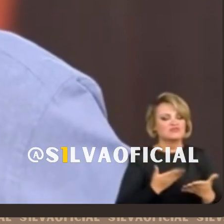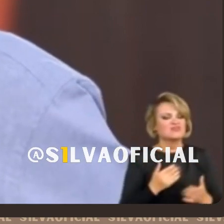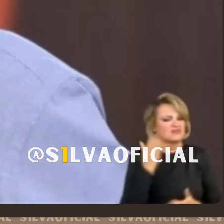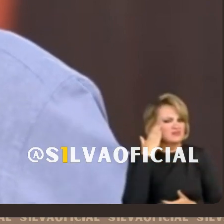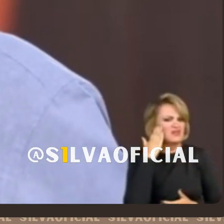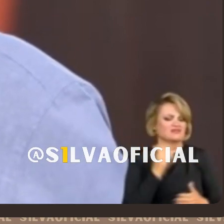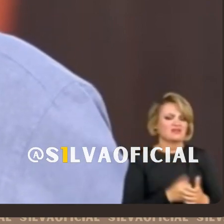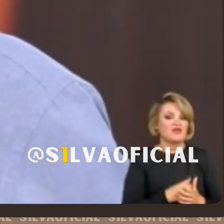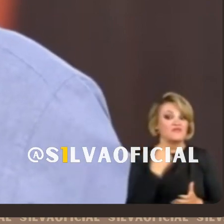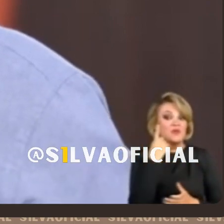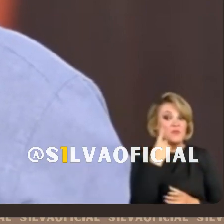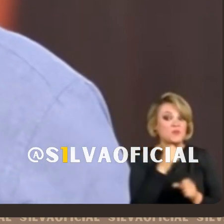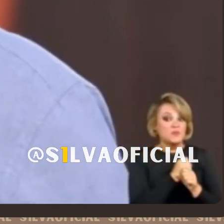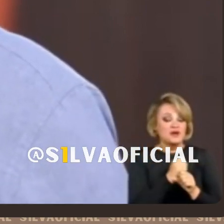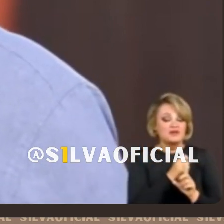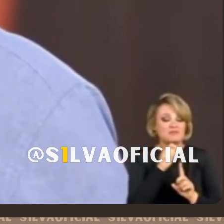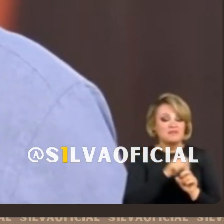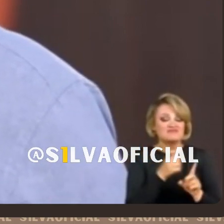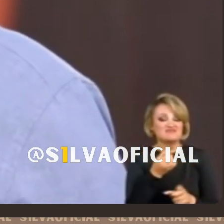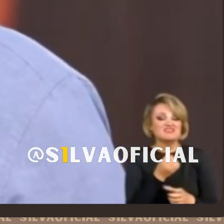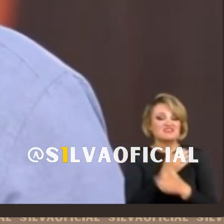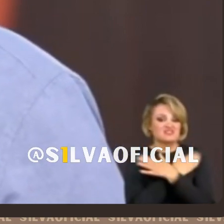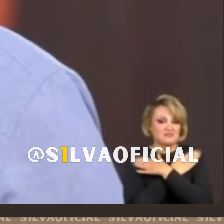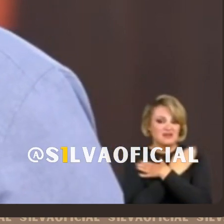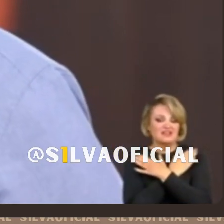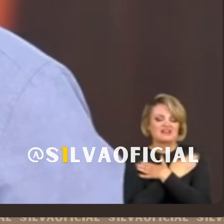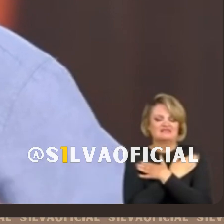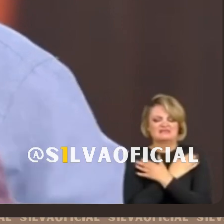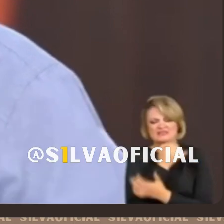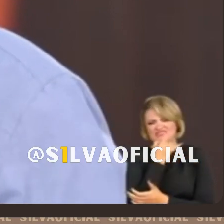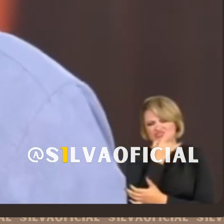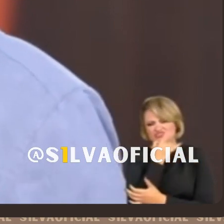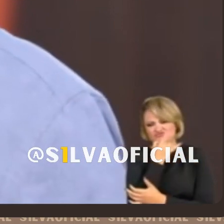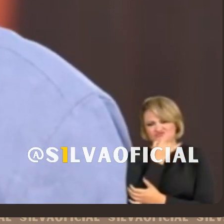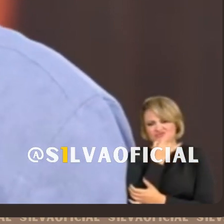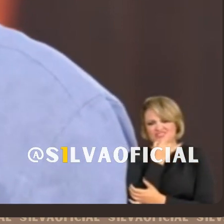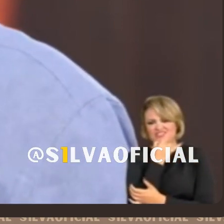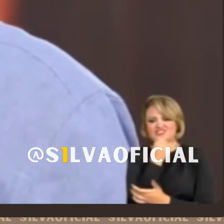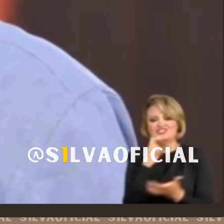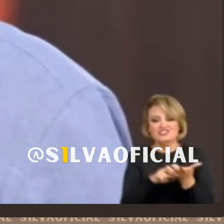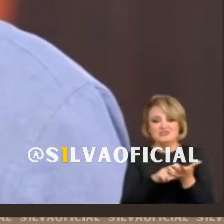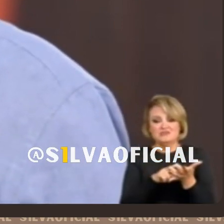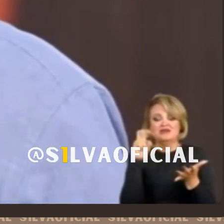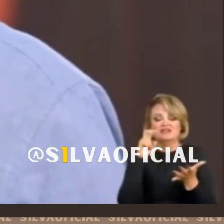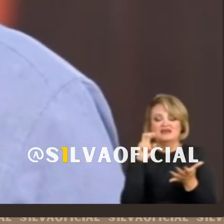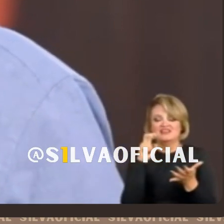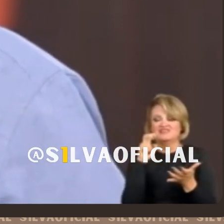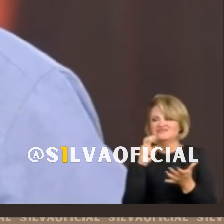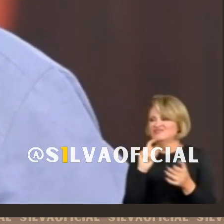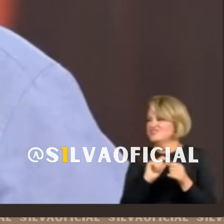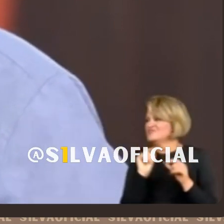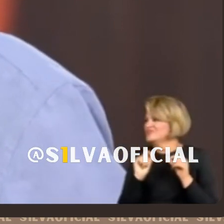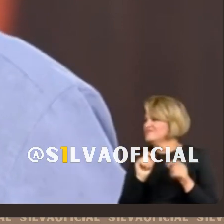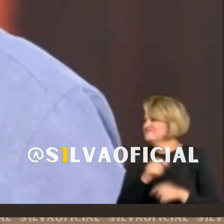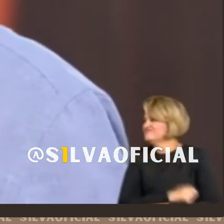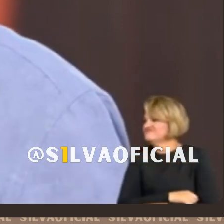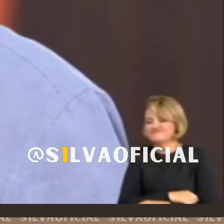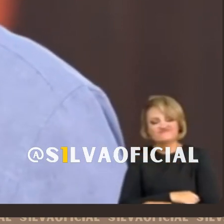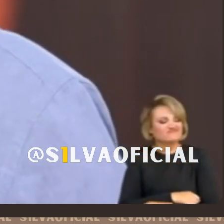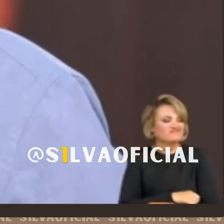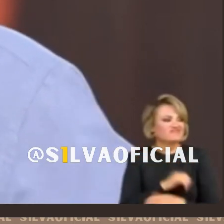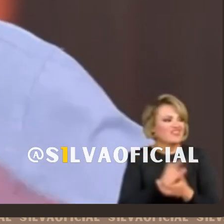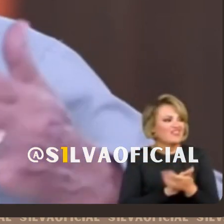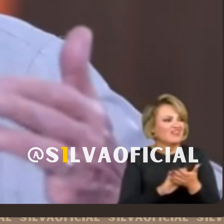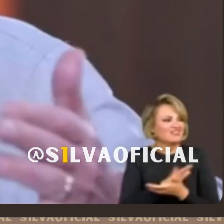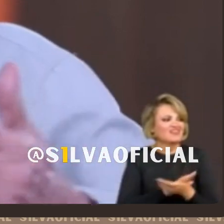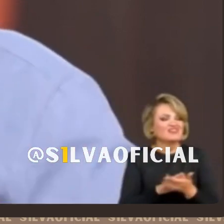desemprego é uma tortura. Você levantar de manhã, você não tem o que fazer, você não tem para onde ir, você sai andando procurando emprego, não tem, você compra